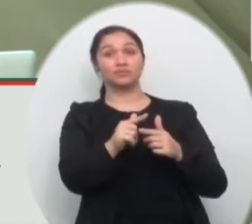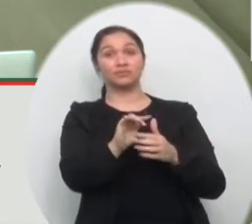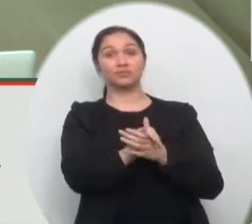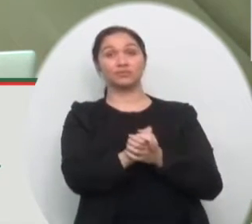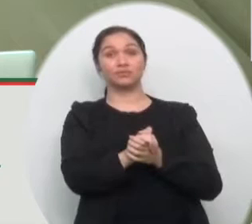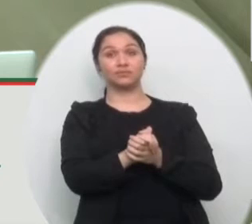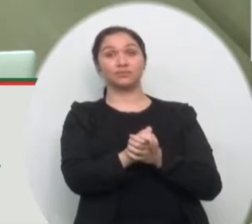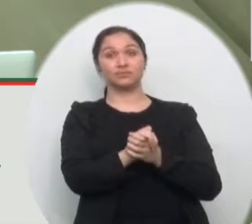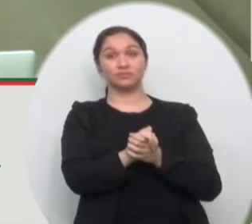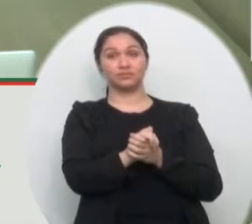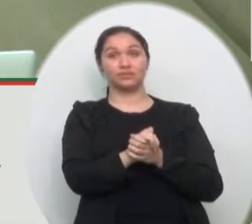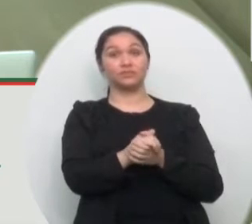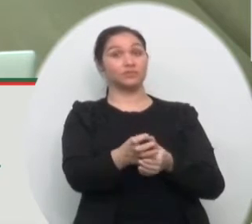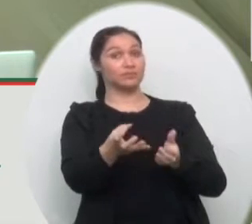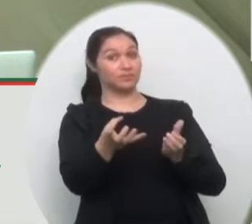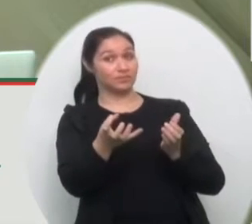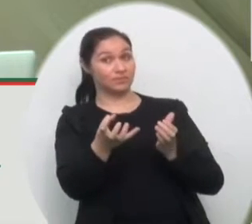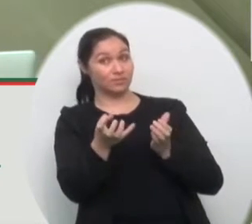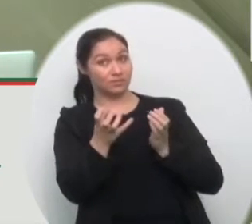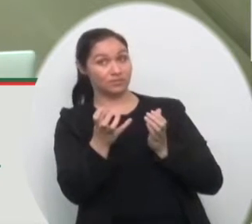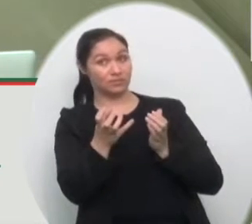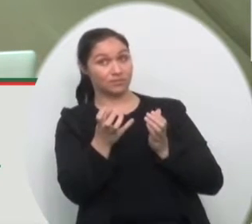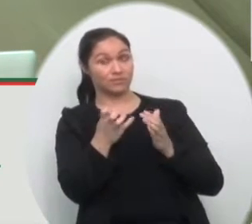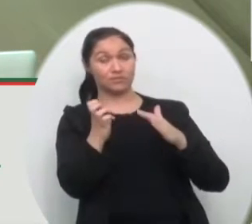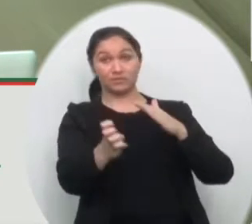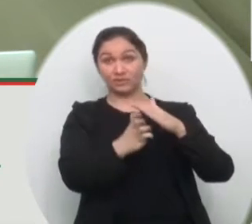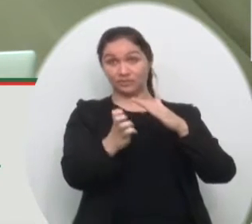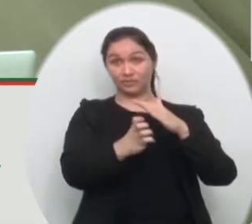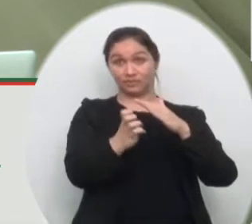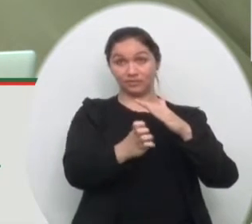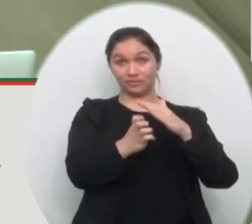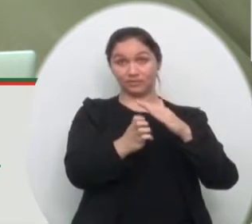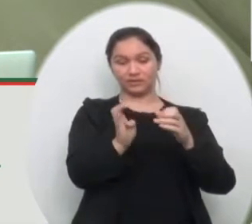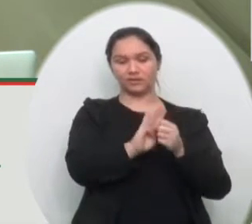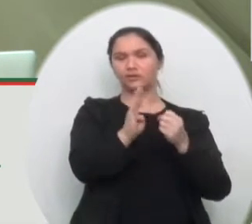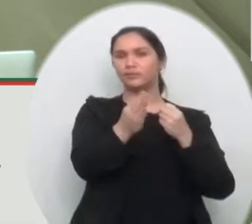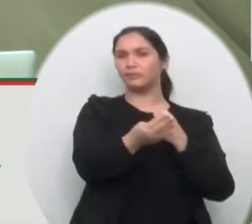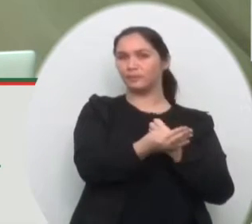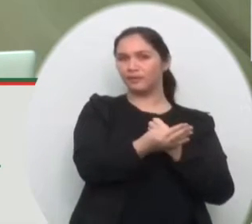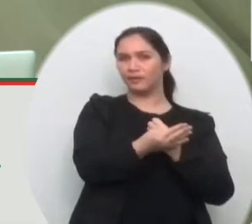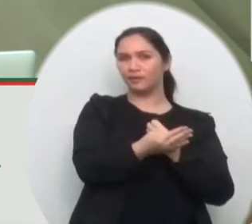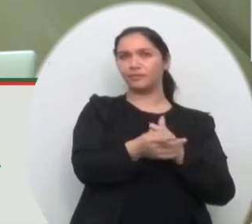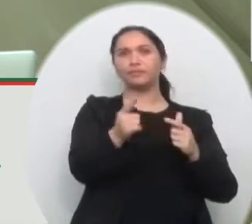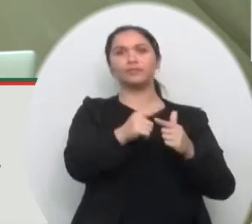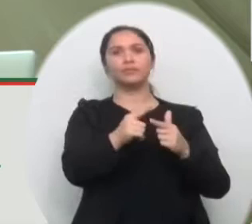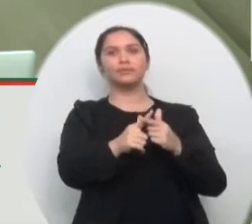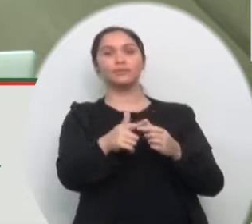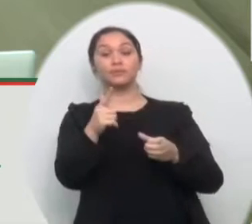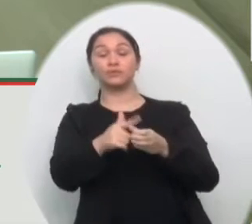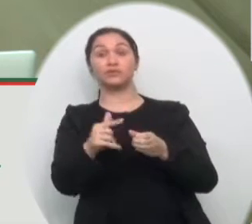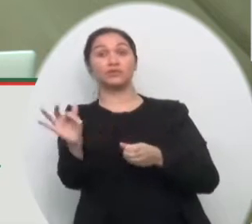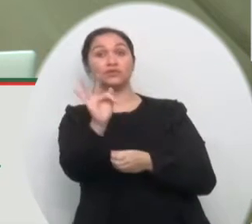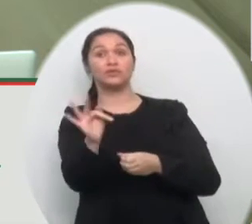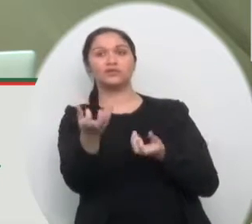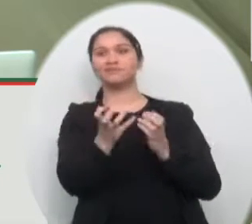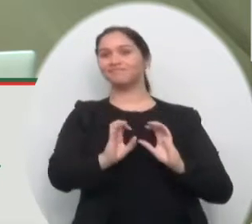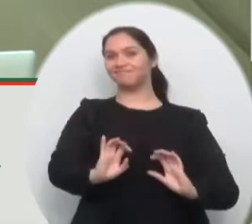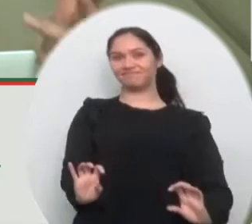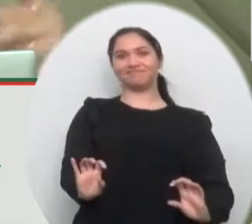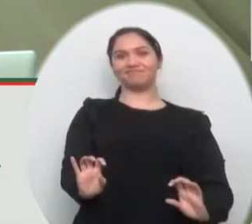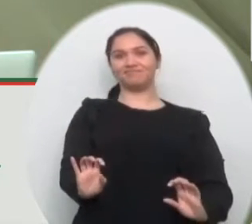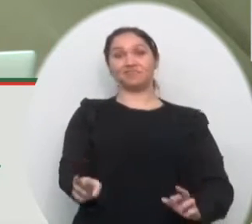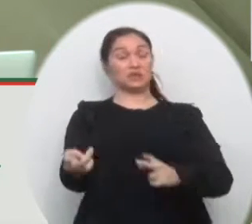deixou ele ficar lá. Porque Forquilinha viu o que estava acontecendo. E não deixou. Mas